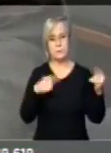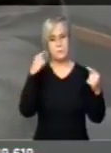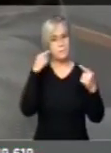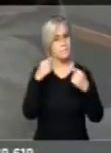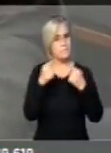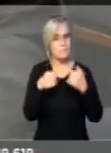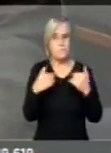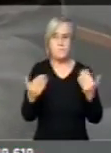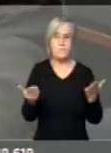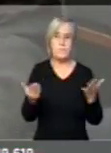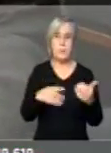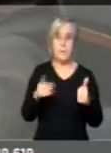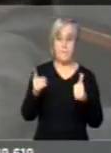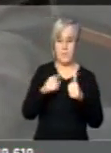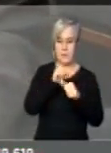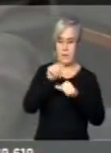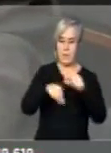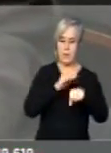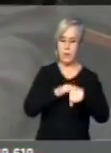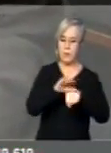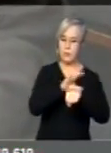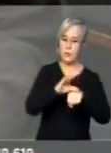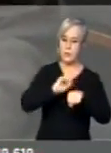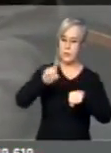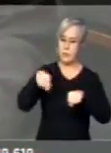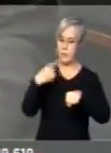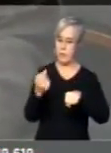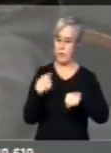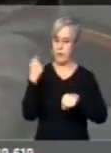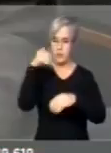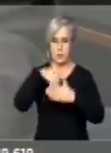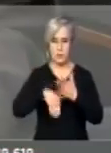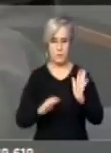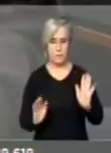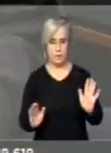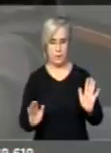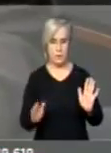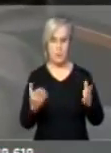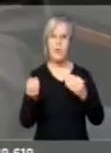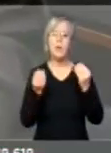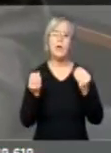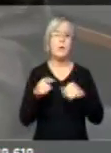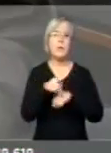Muda a Constituição primeiro, para depois a gente votar contra a Constituição. Porque que país